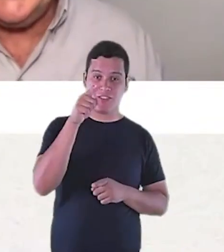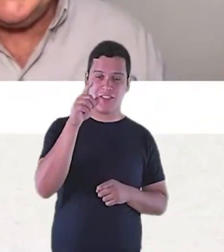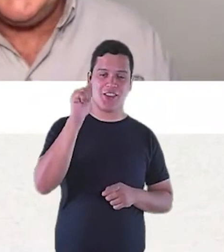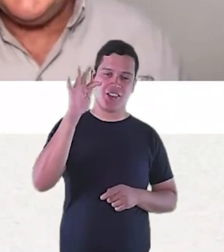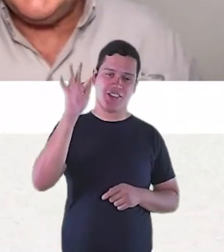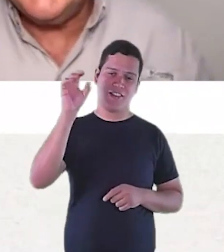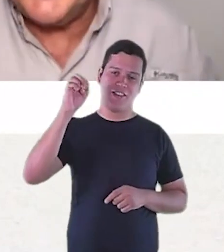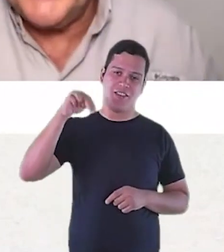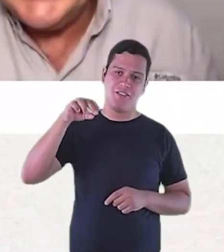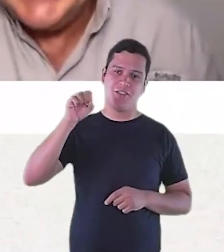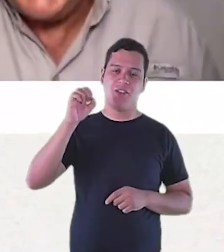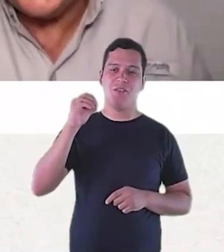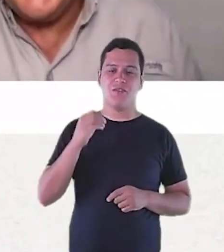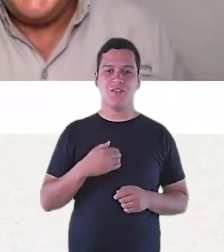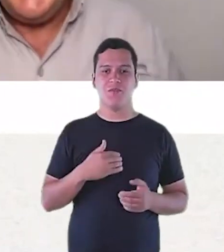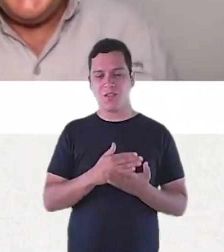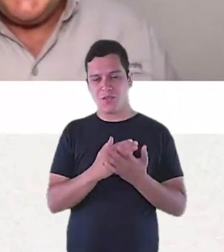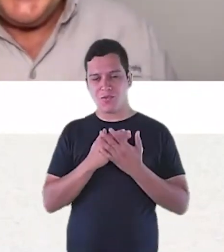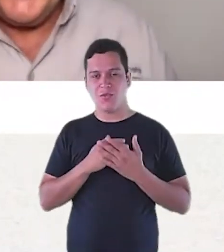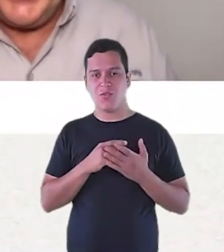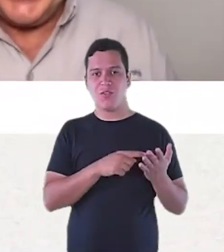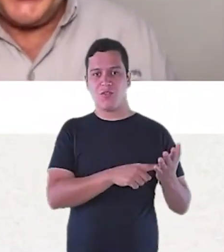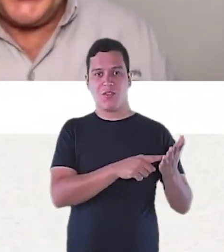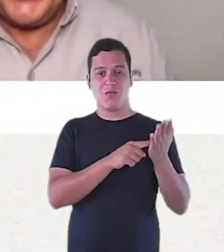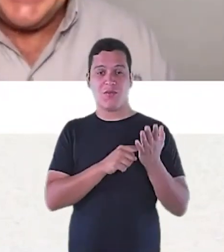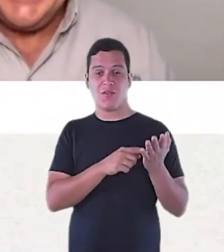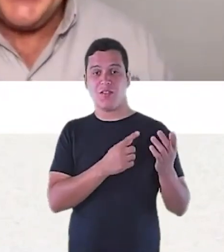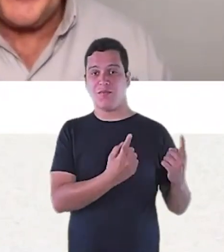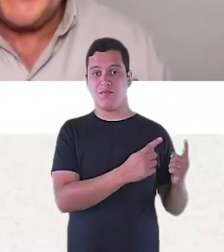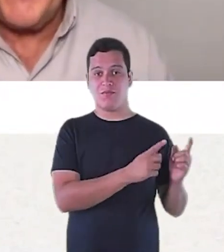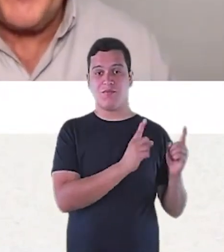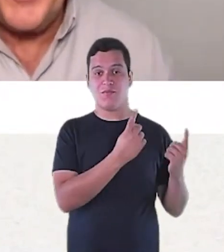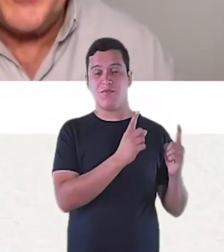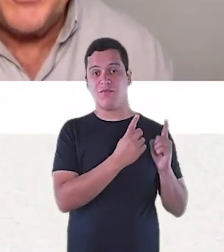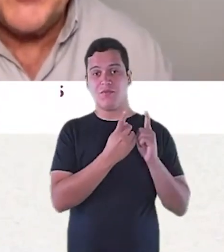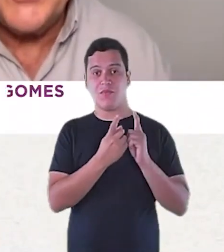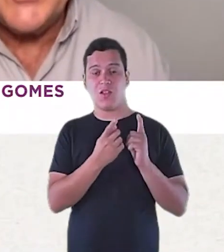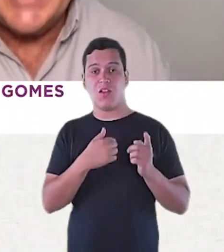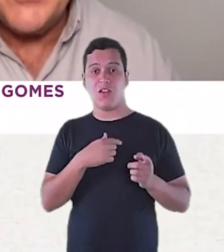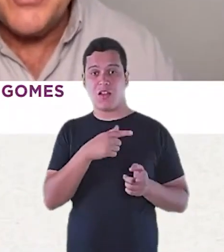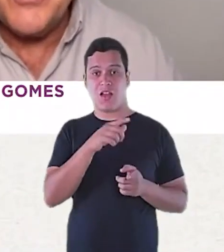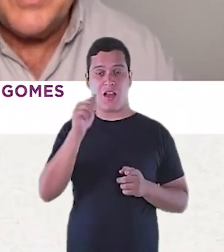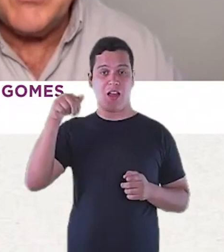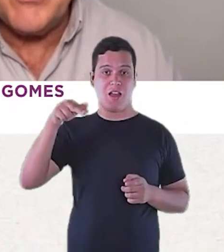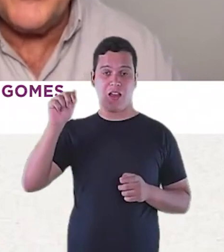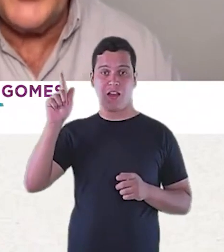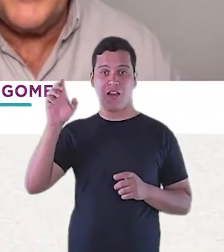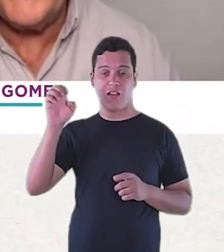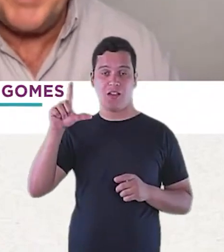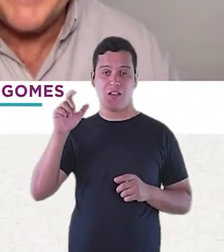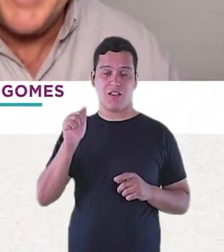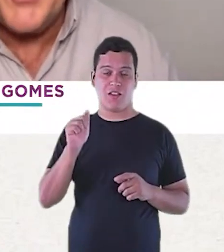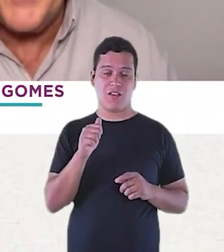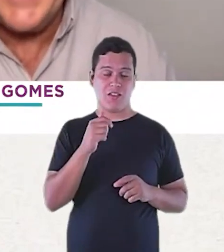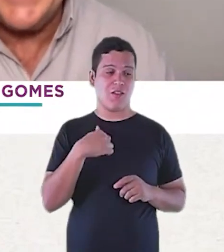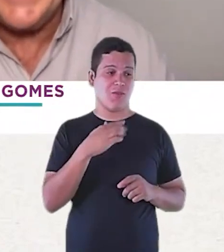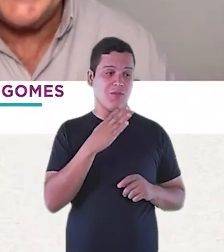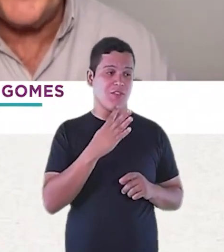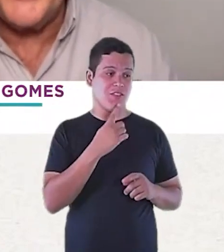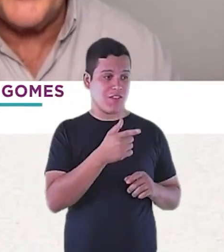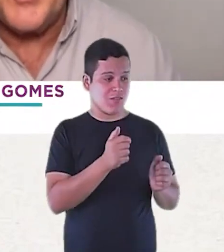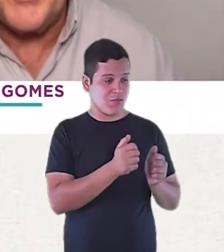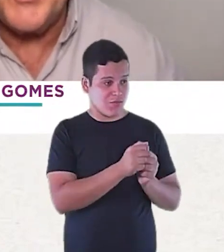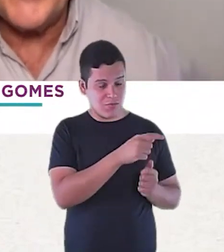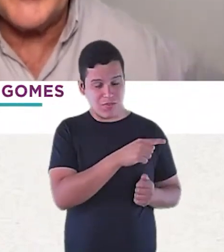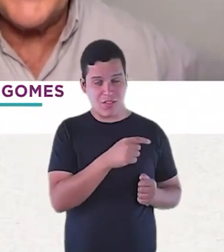apresentou a Ângela Gutierrez, curadora, né, responsável pelo Museu de Artes e Ofícios. Eu fiz um passeio com ela